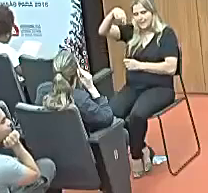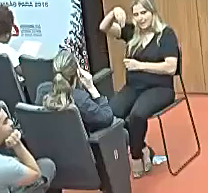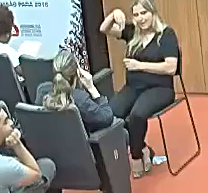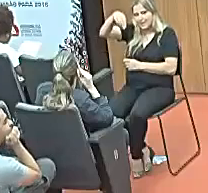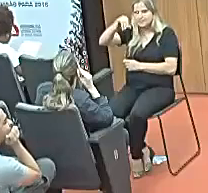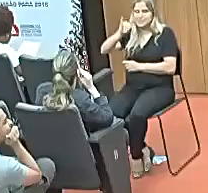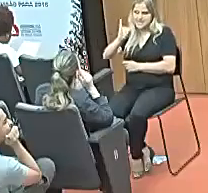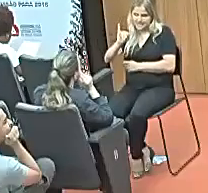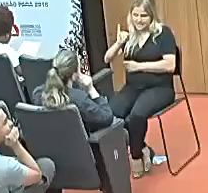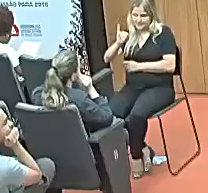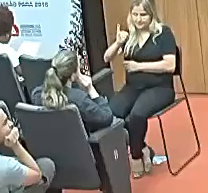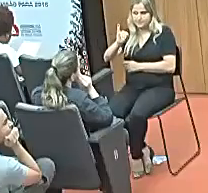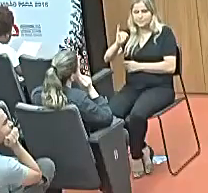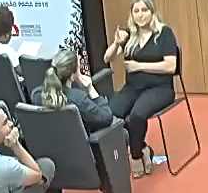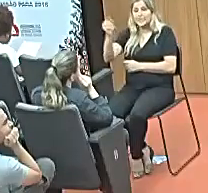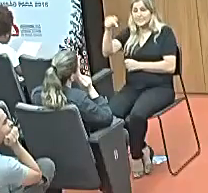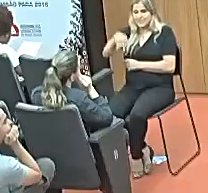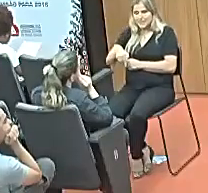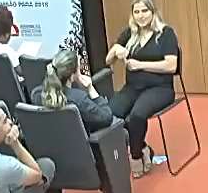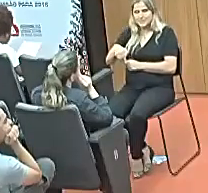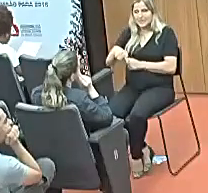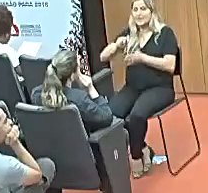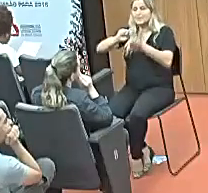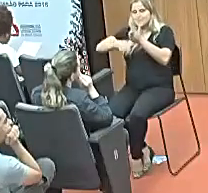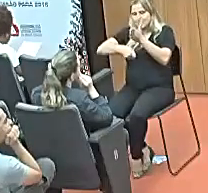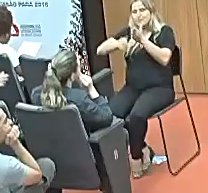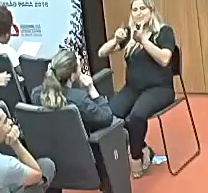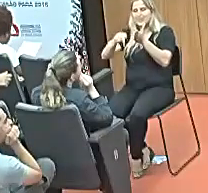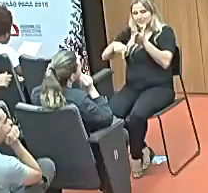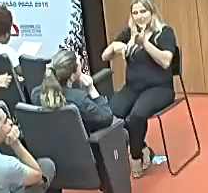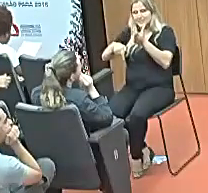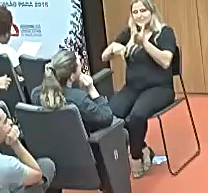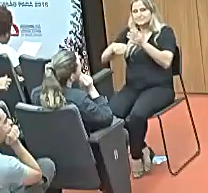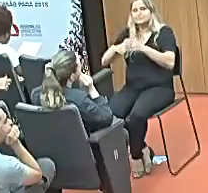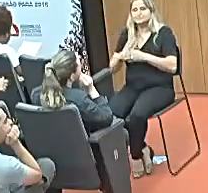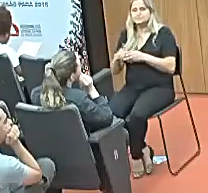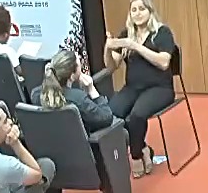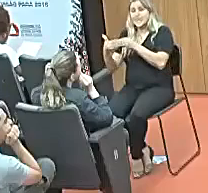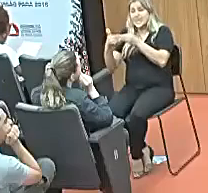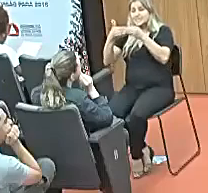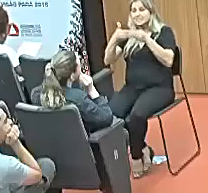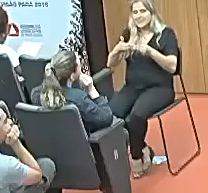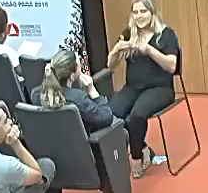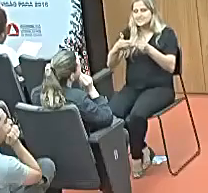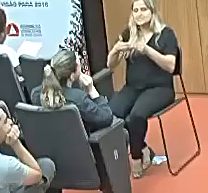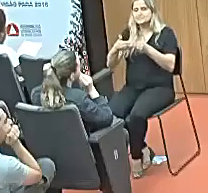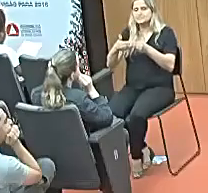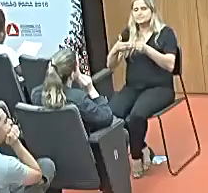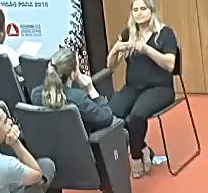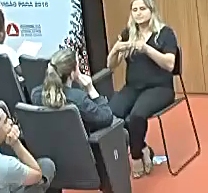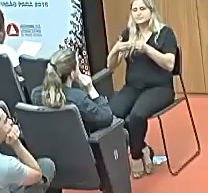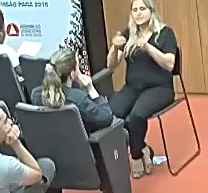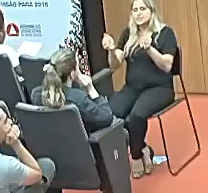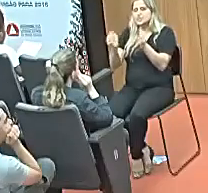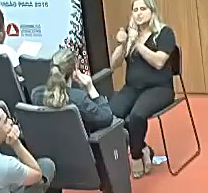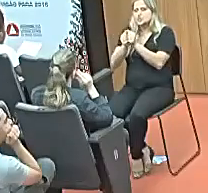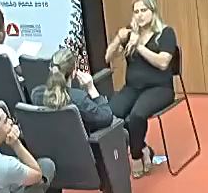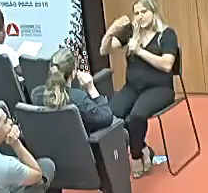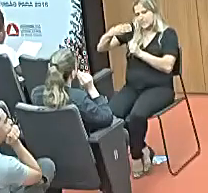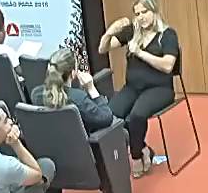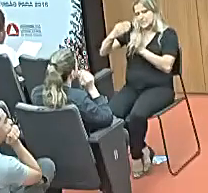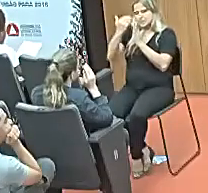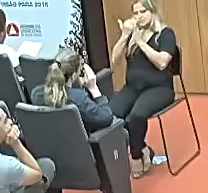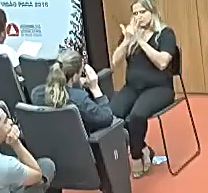e foi aprovado aqui ele traz em seu anexo 3 todas as